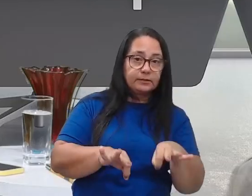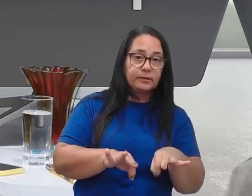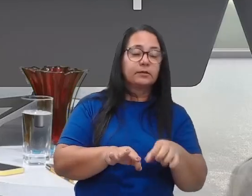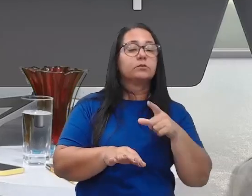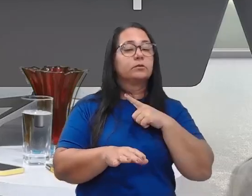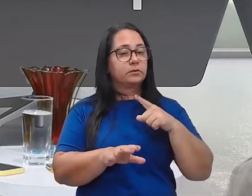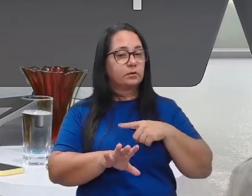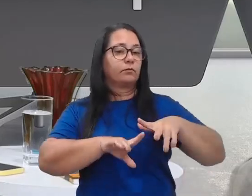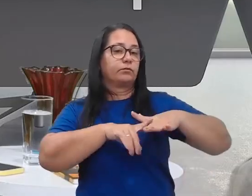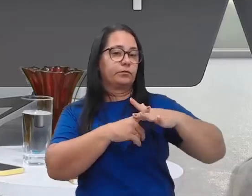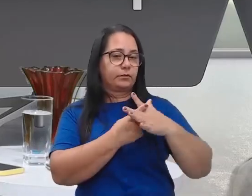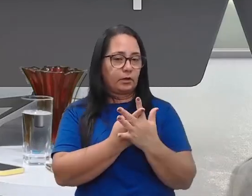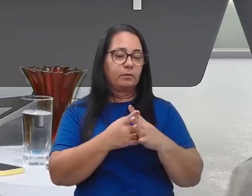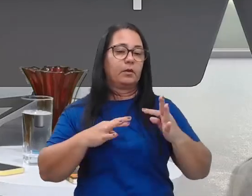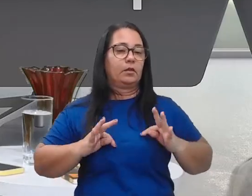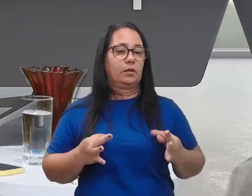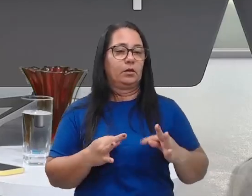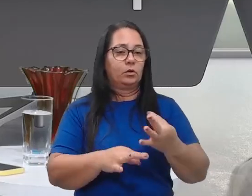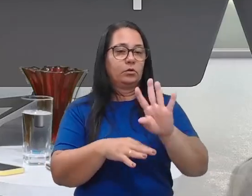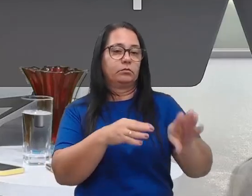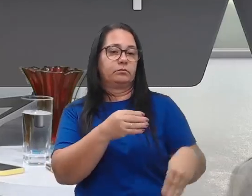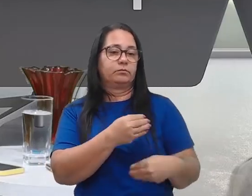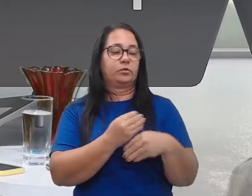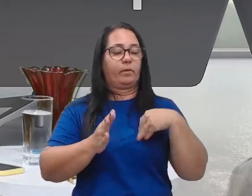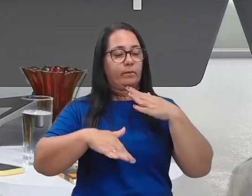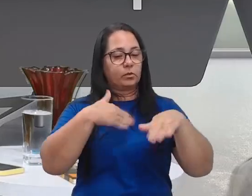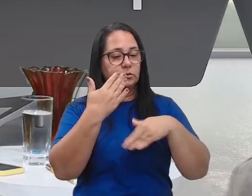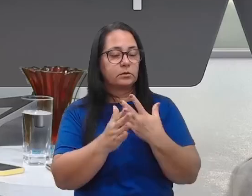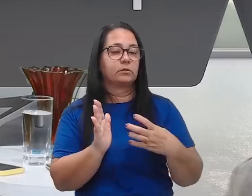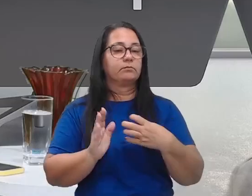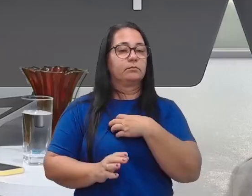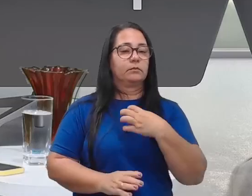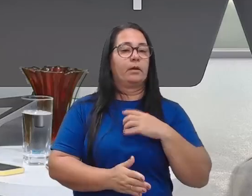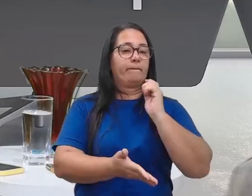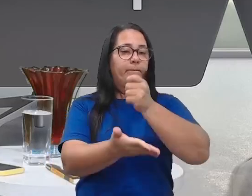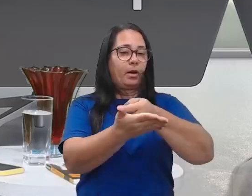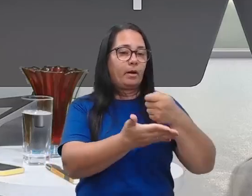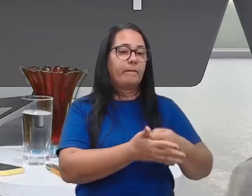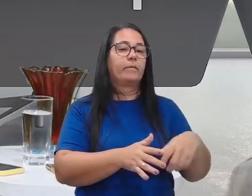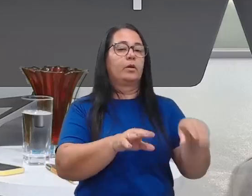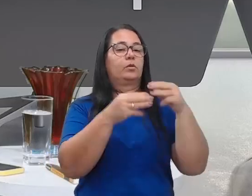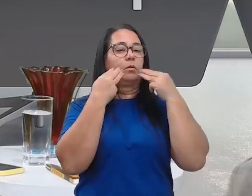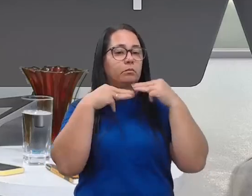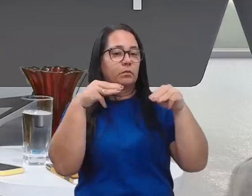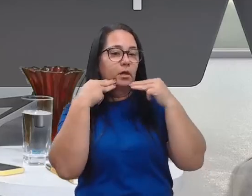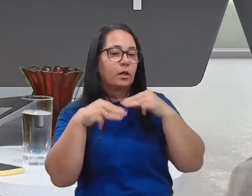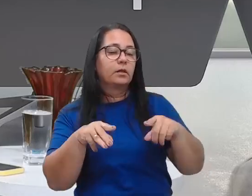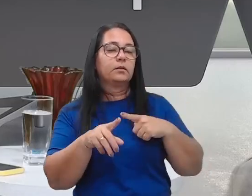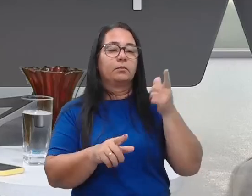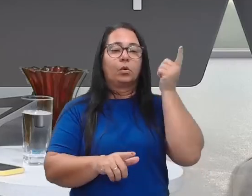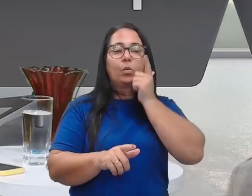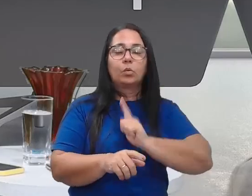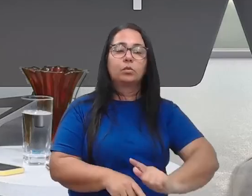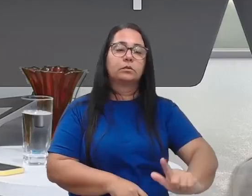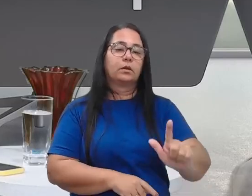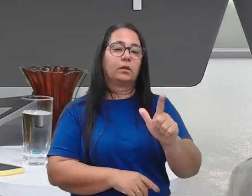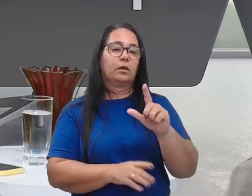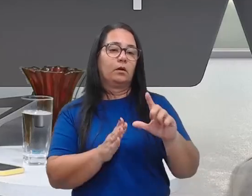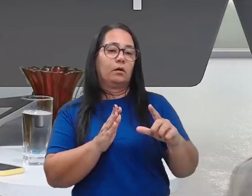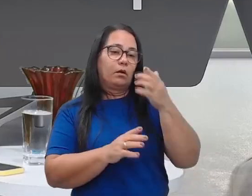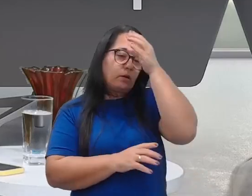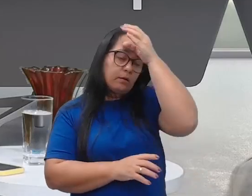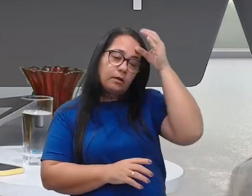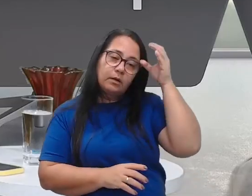auxiliam nesse processo. Das formas de pagamento, das formas de divulgação, da forma de alcançar o cliente para que ele visualize o seu negócio.